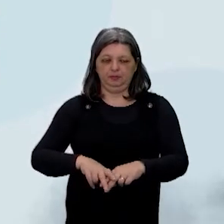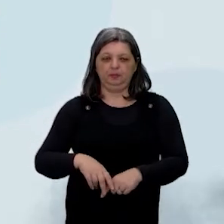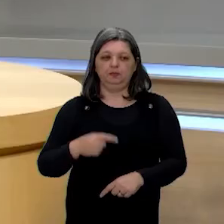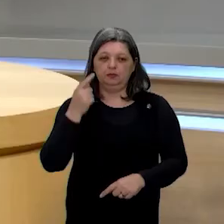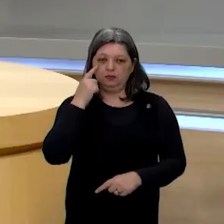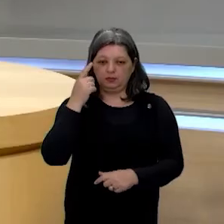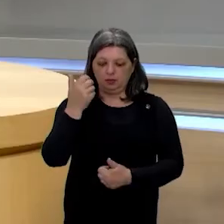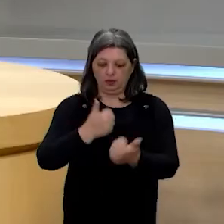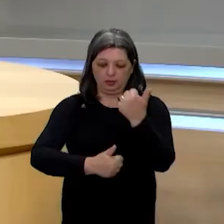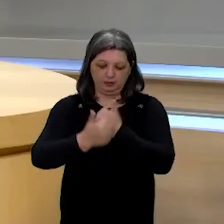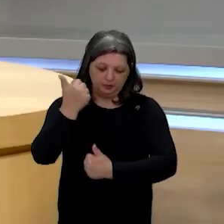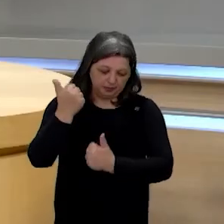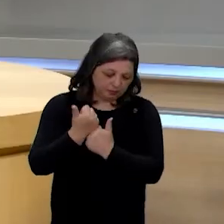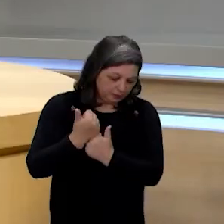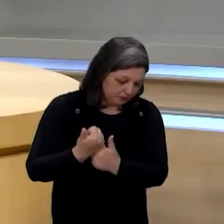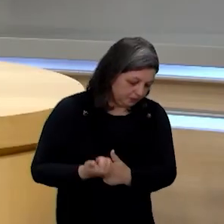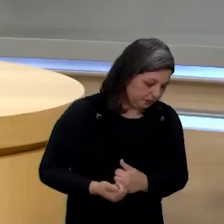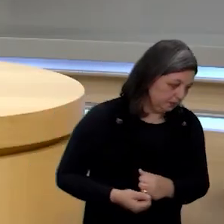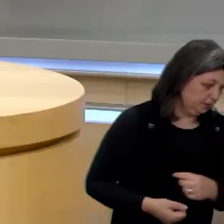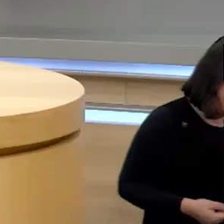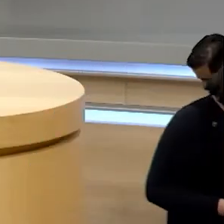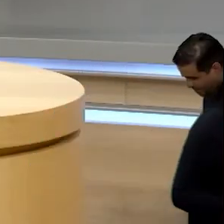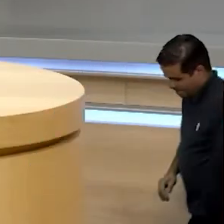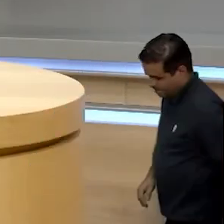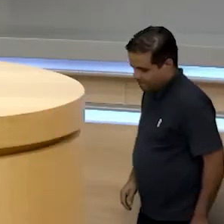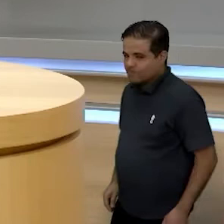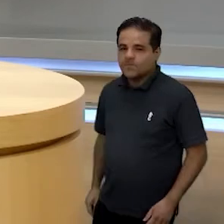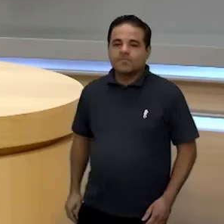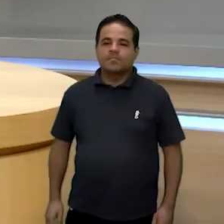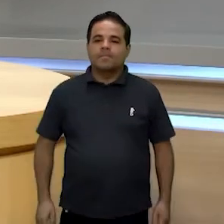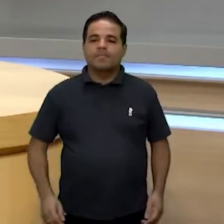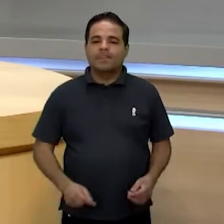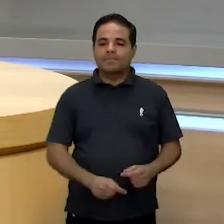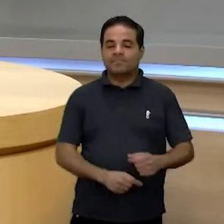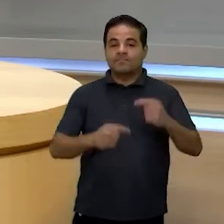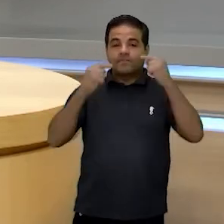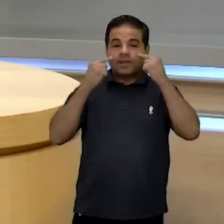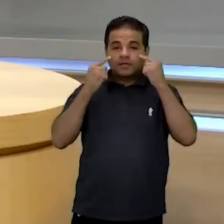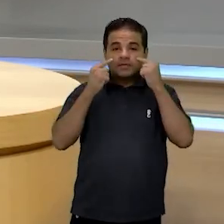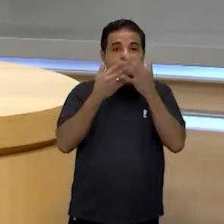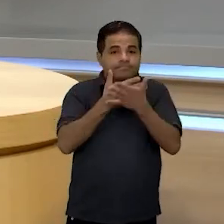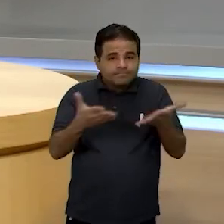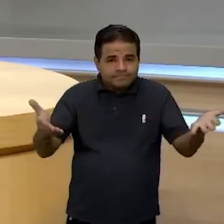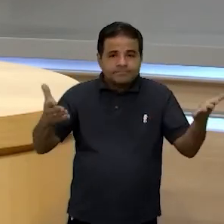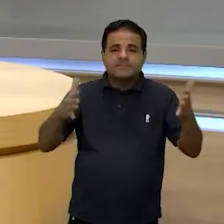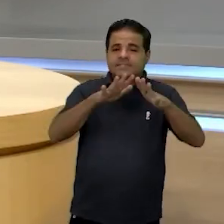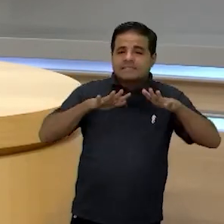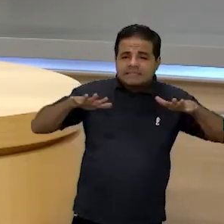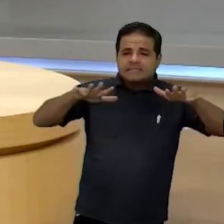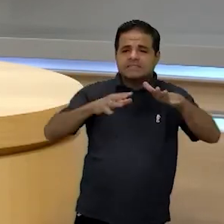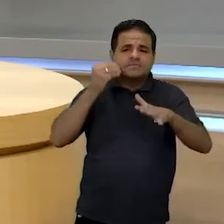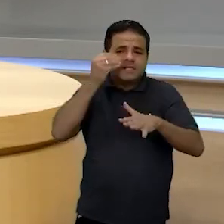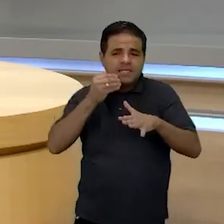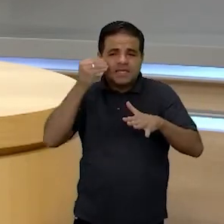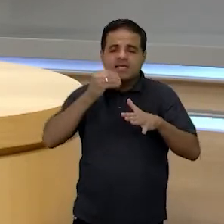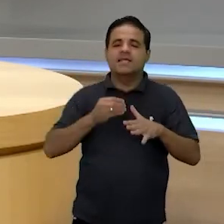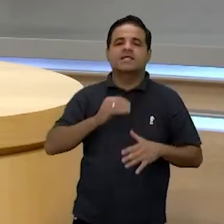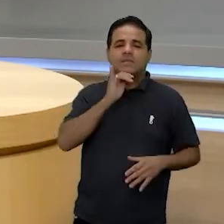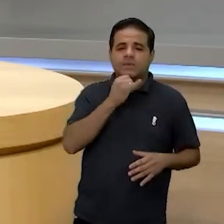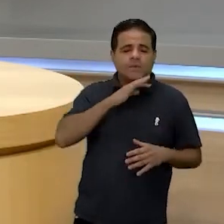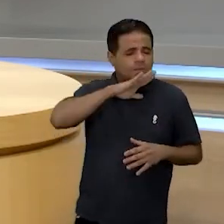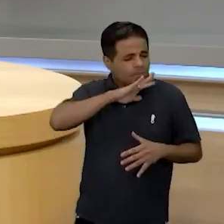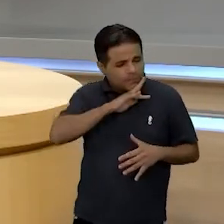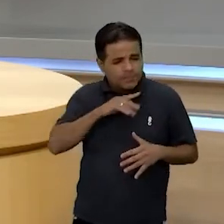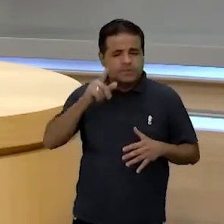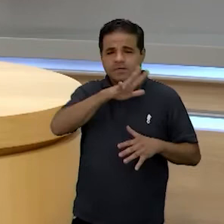gravíssima, né? E a gente tem aí umas aspas para a gente ver a contundência que era essa experiência lamentável de estar